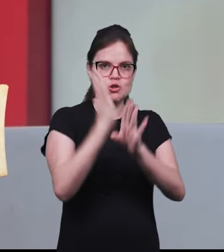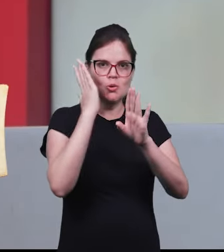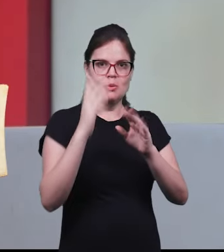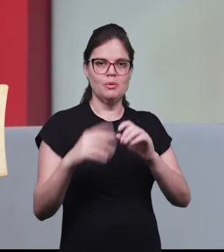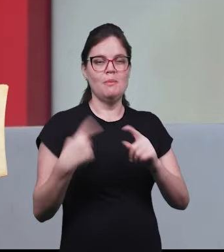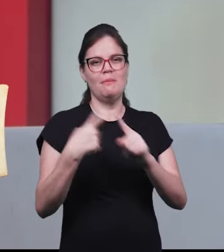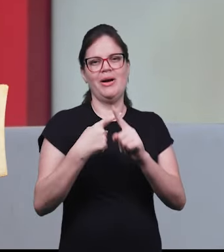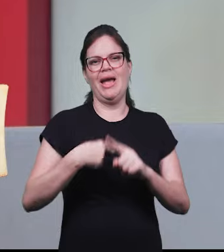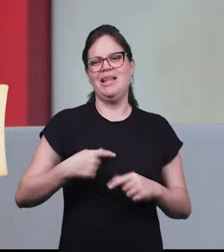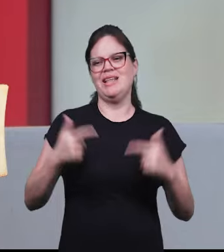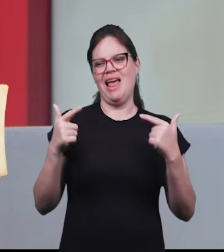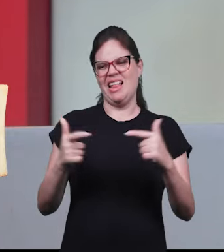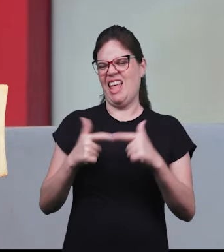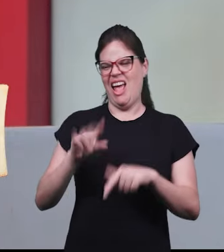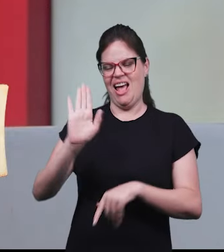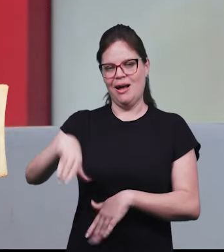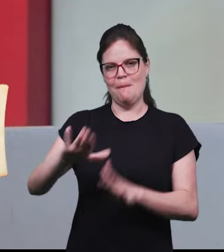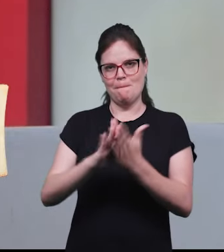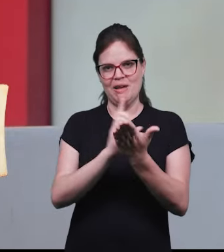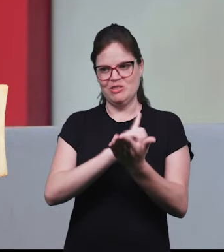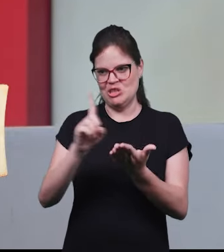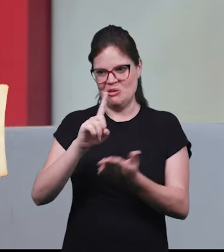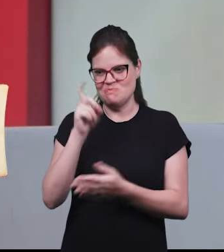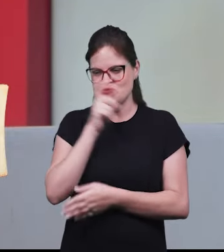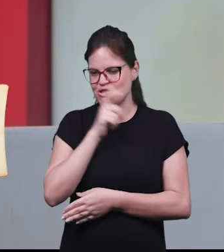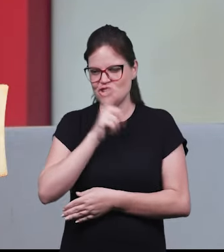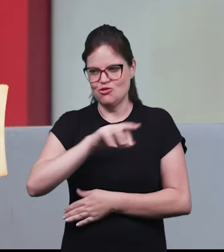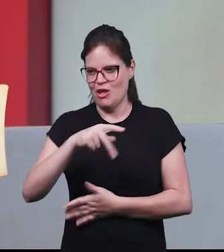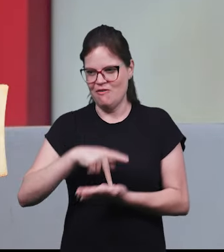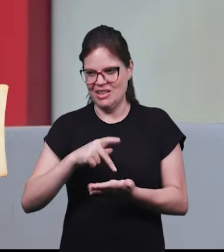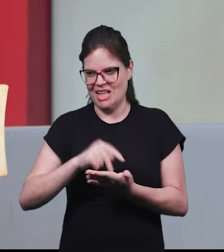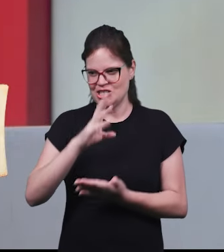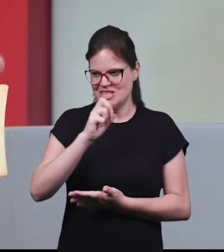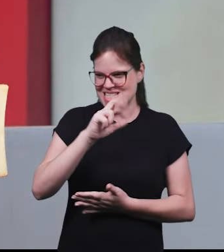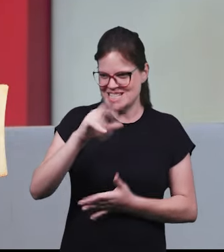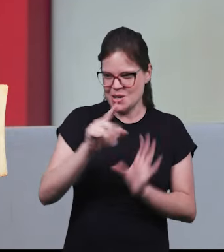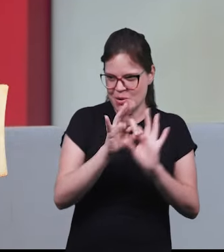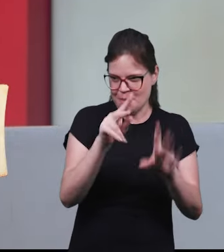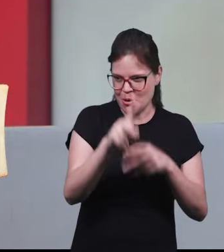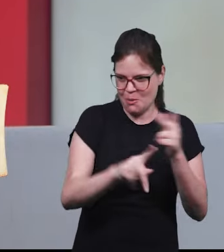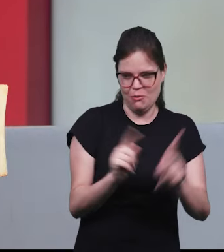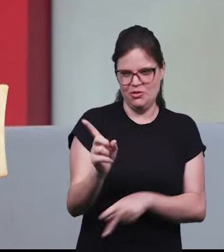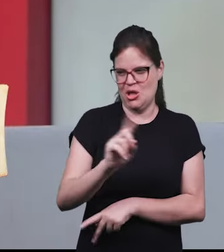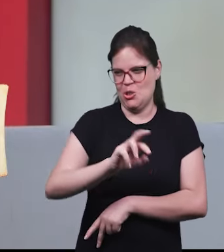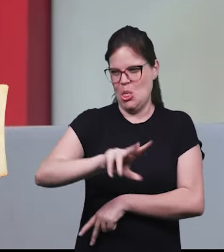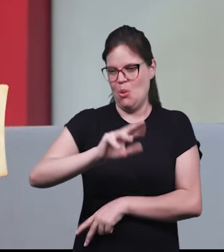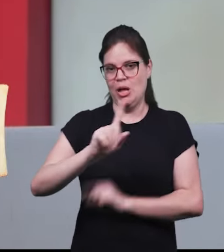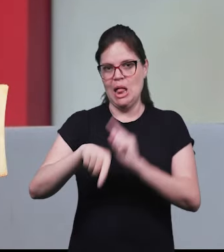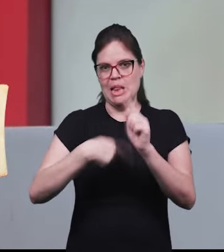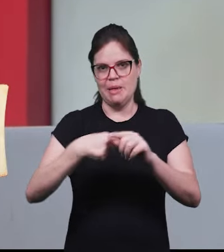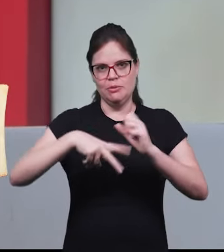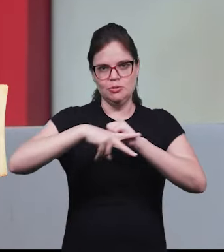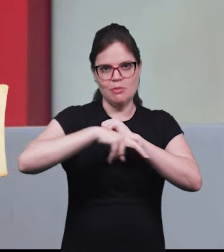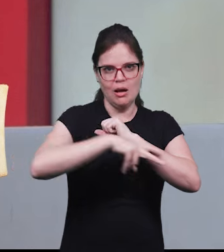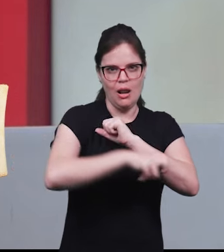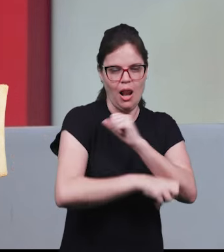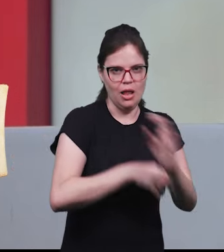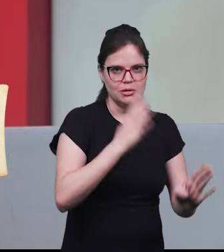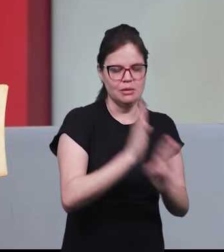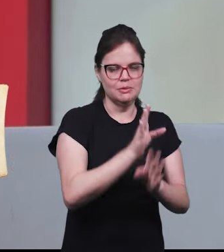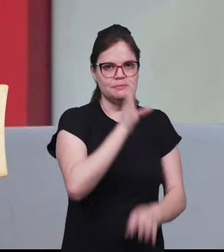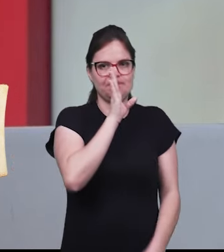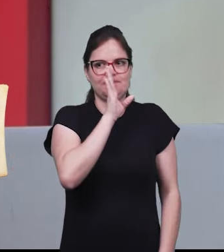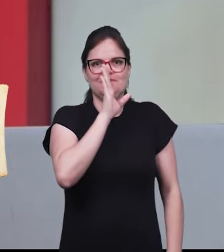desse aqui mostrando que... E foi num texto, e foi num local... Que a Bíblia, mudou toda, que foi